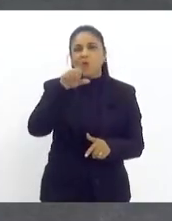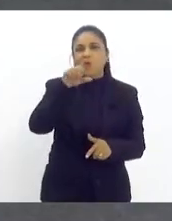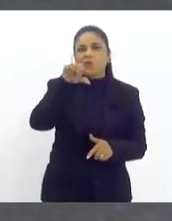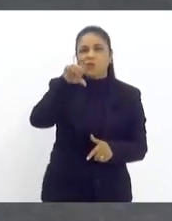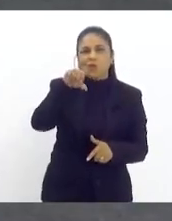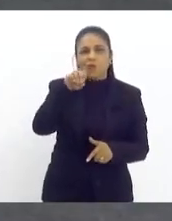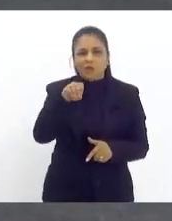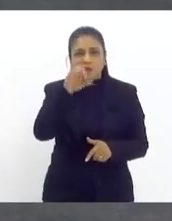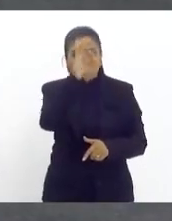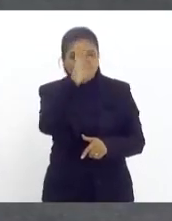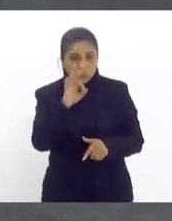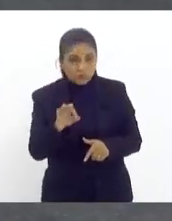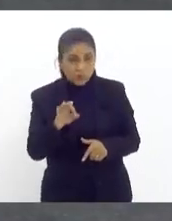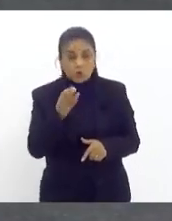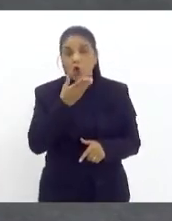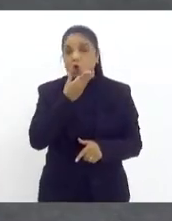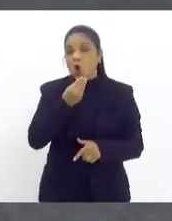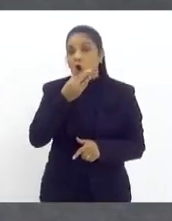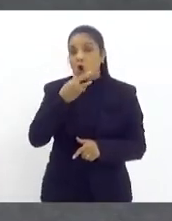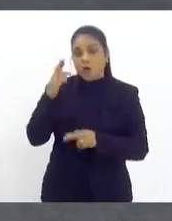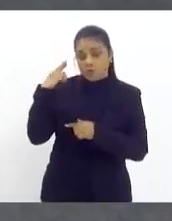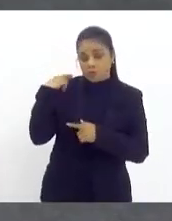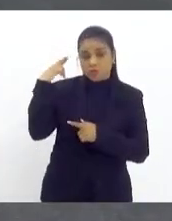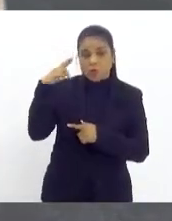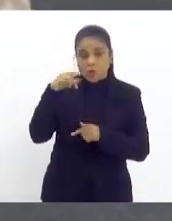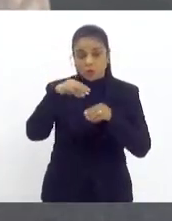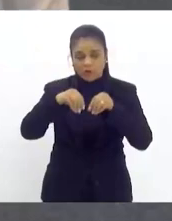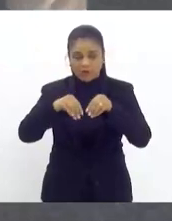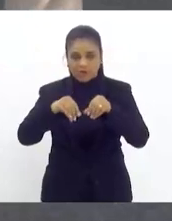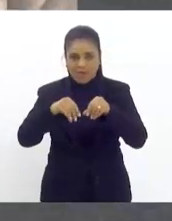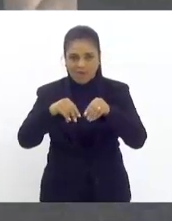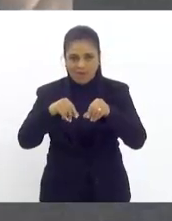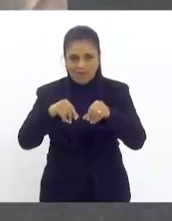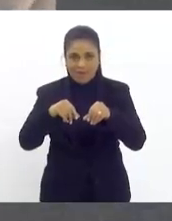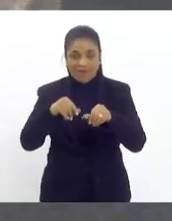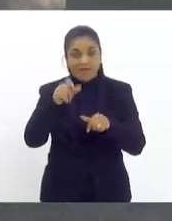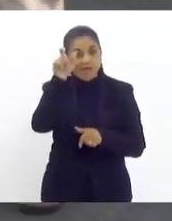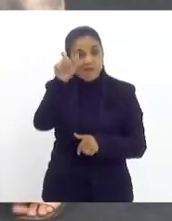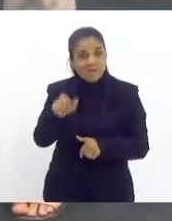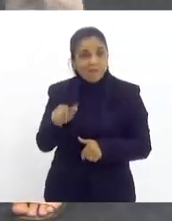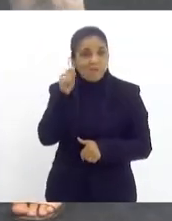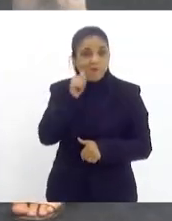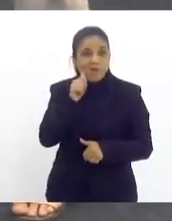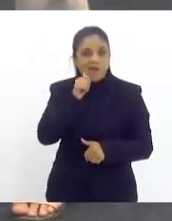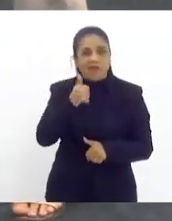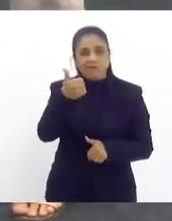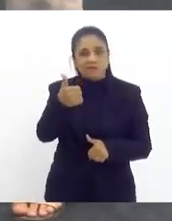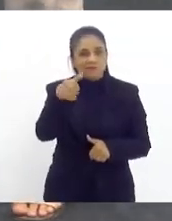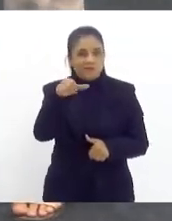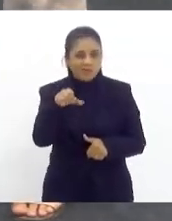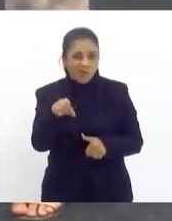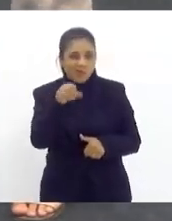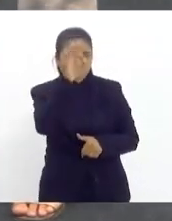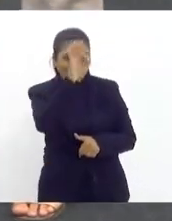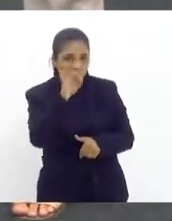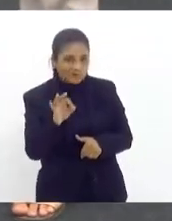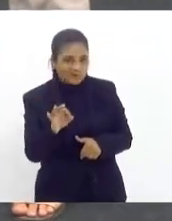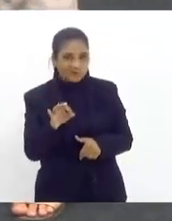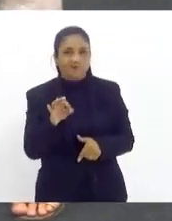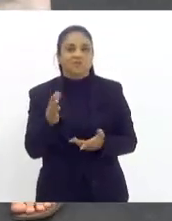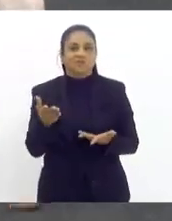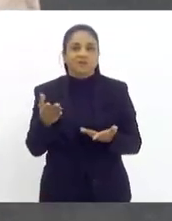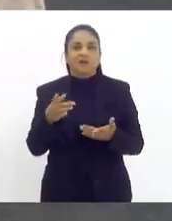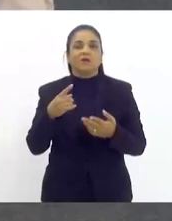de homens proprietários de terras e as mulheres chegaram uns 19% Então nesse sentido há também